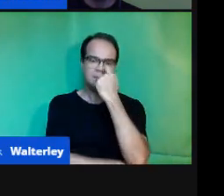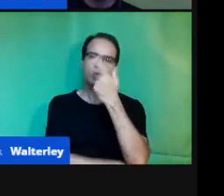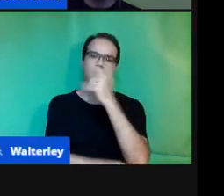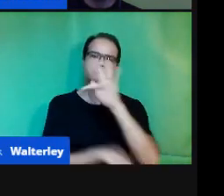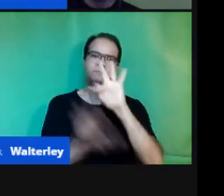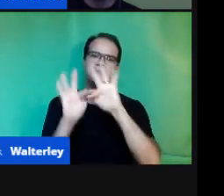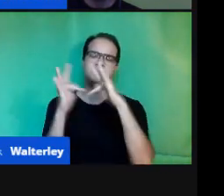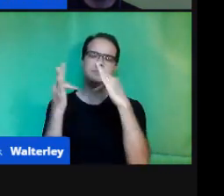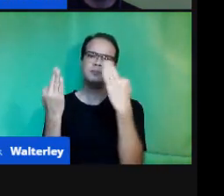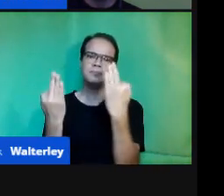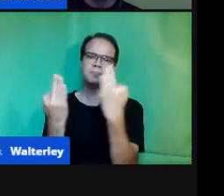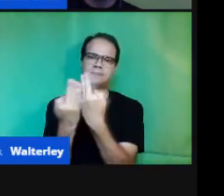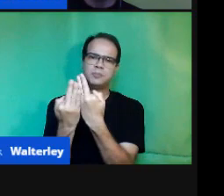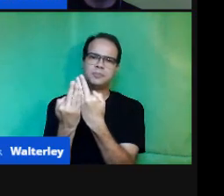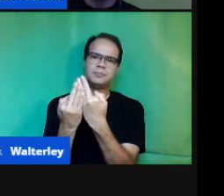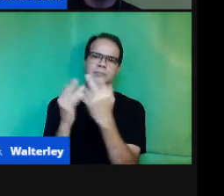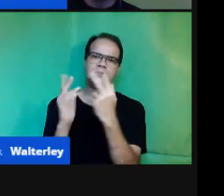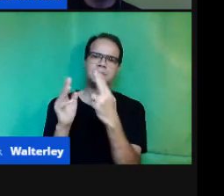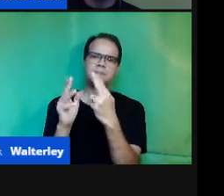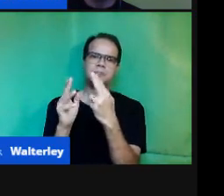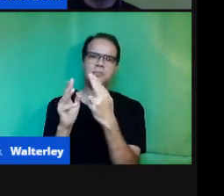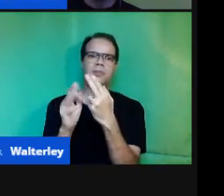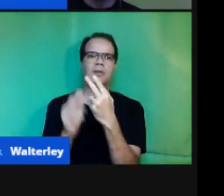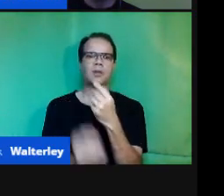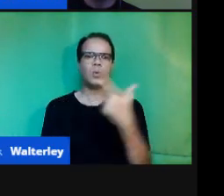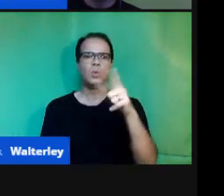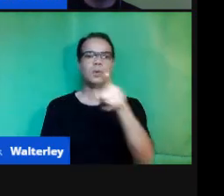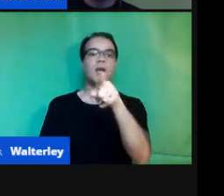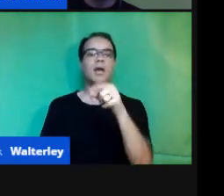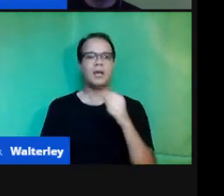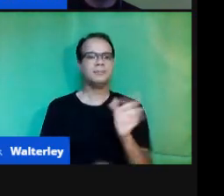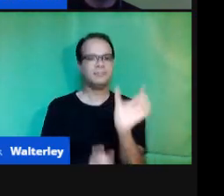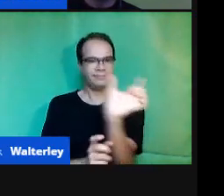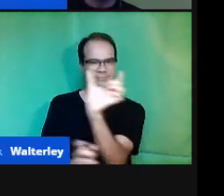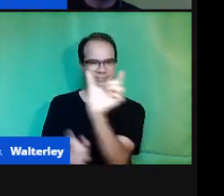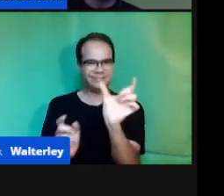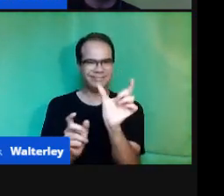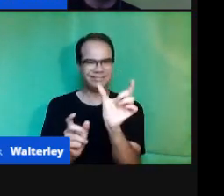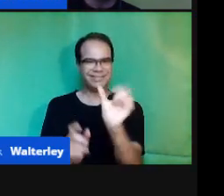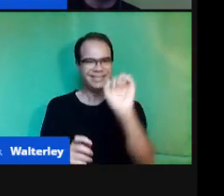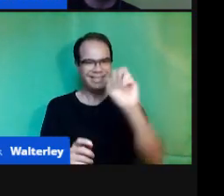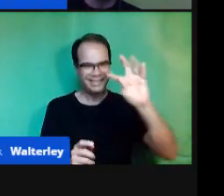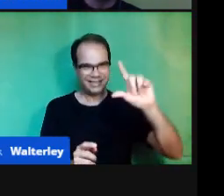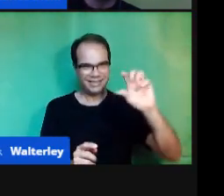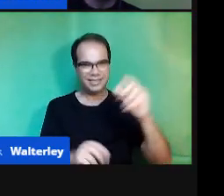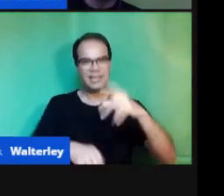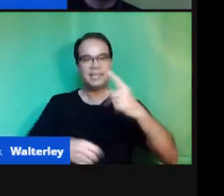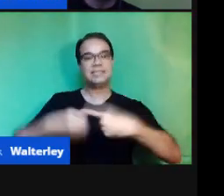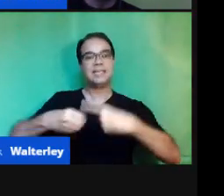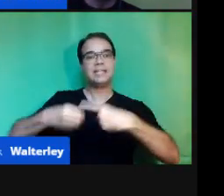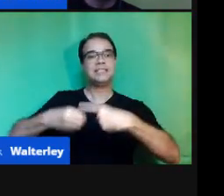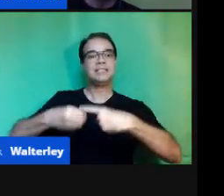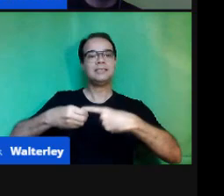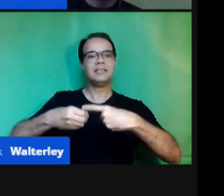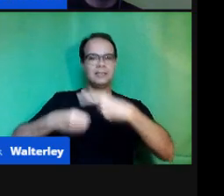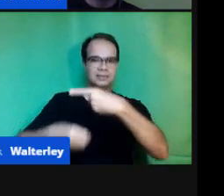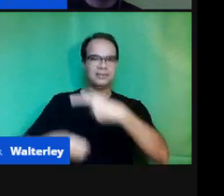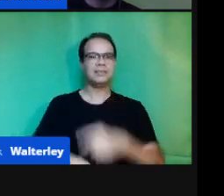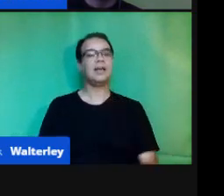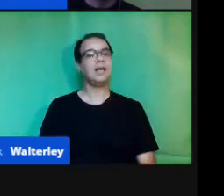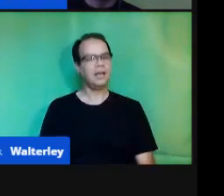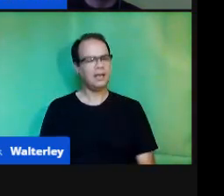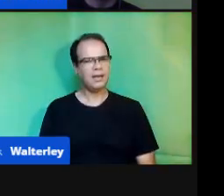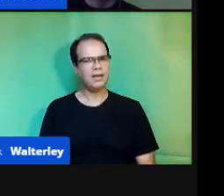fraternidade? E lembrei do Ilha das Flores, curta-metragem que fizemos juntos em 1989, na Ilha dos